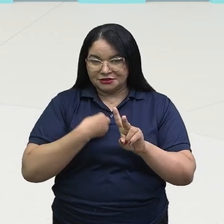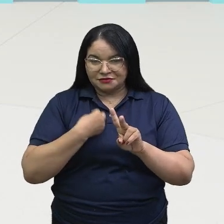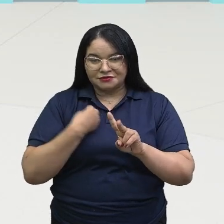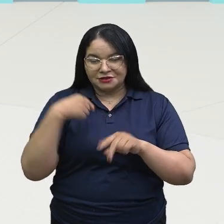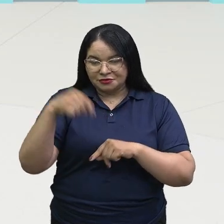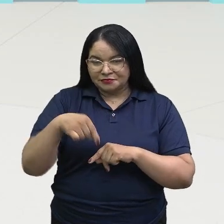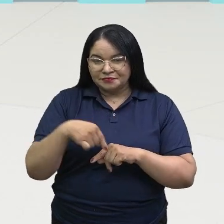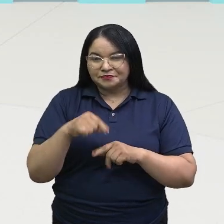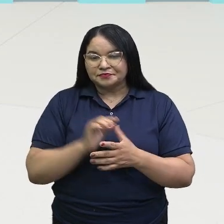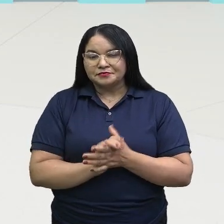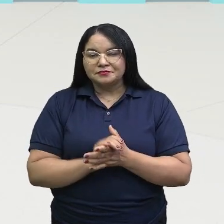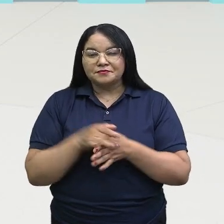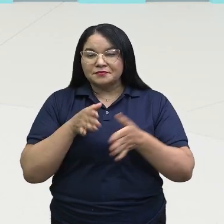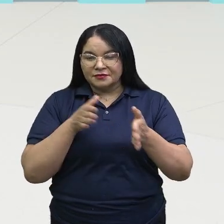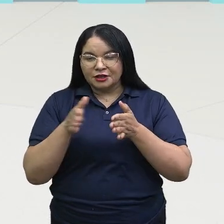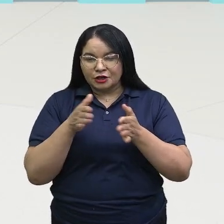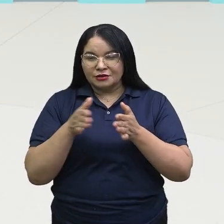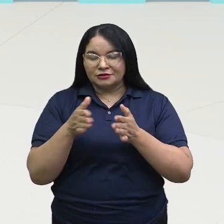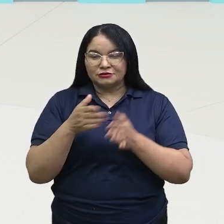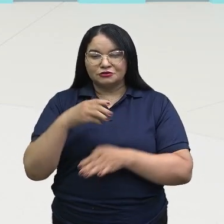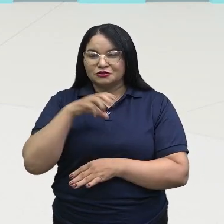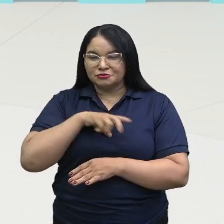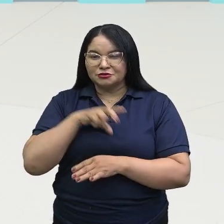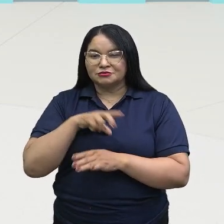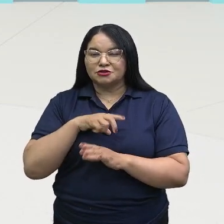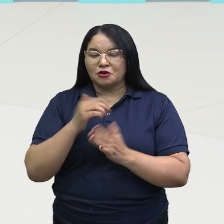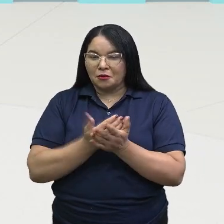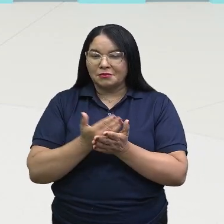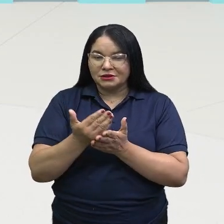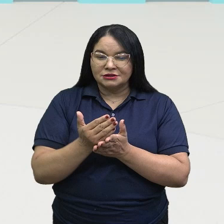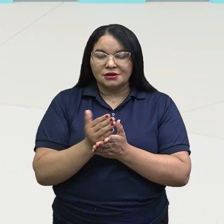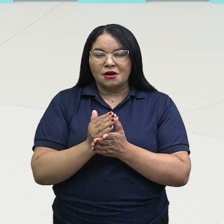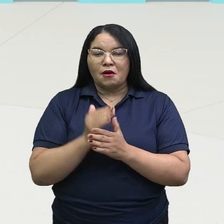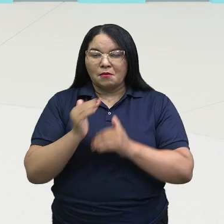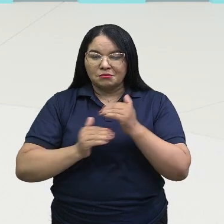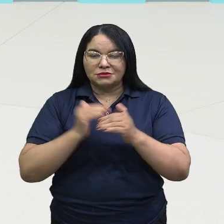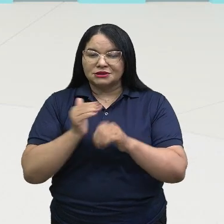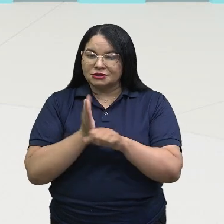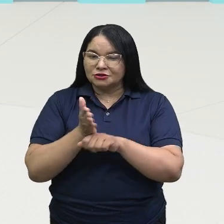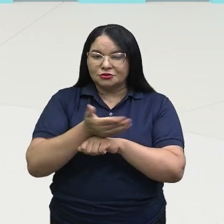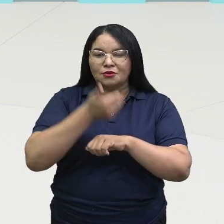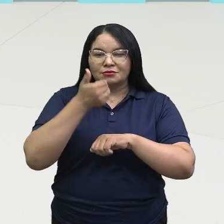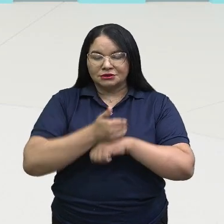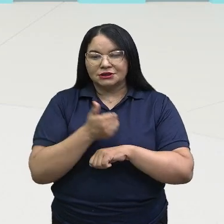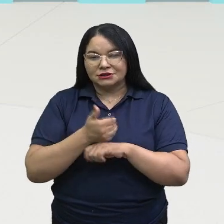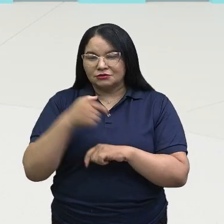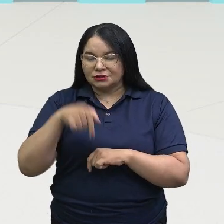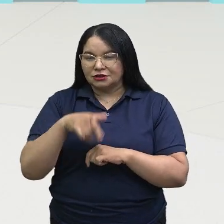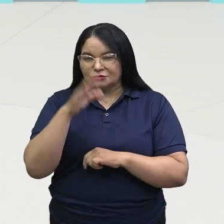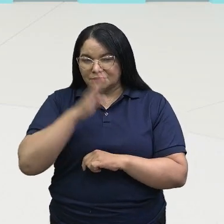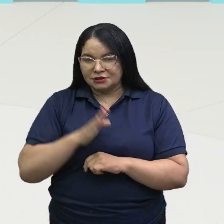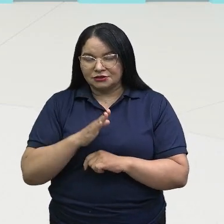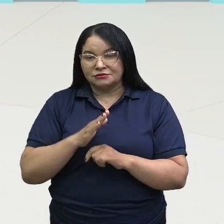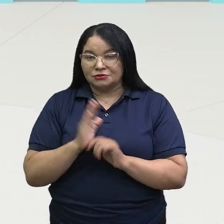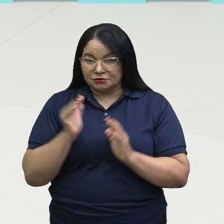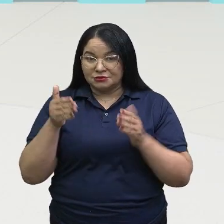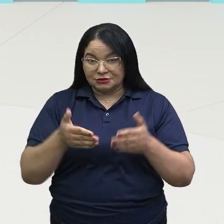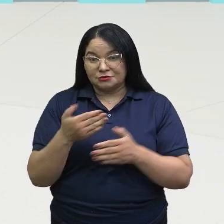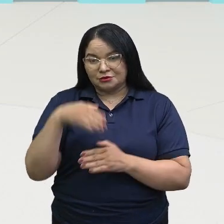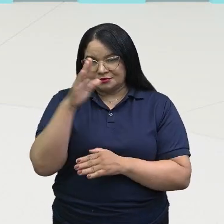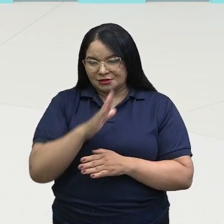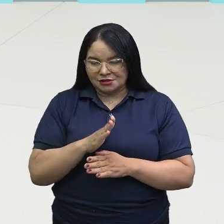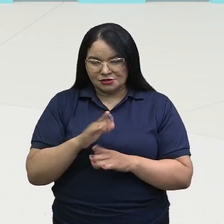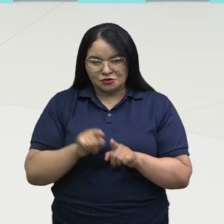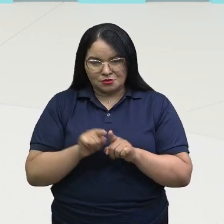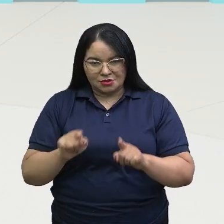quando os portugueses começaram o processo de colonização no Brasil. Nós estamos falando do Brasil especificamente, mas